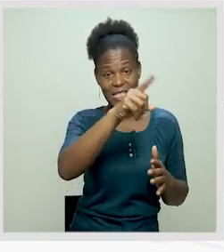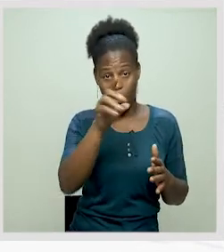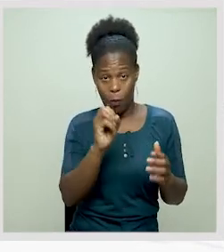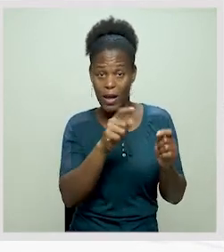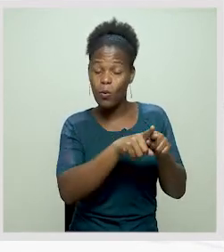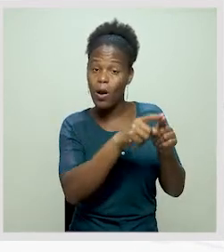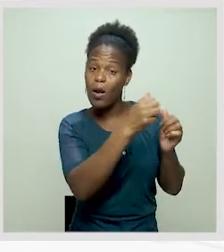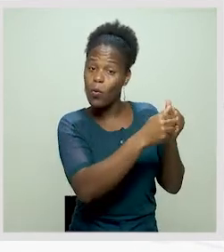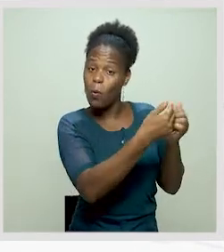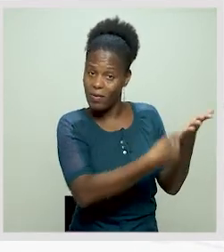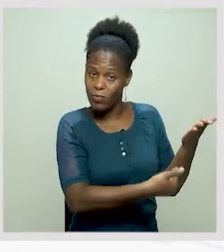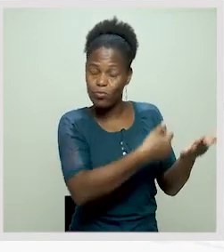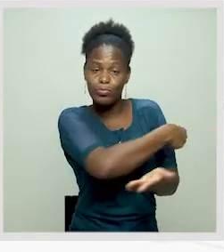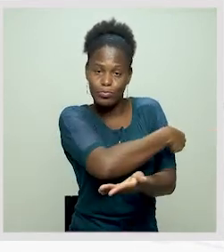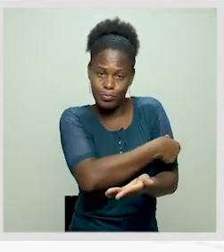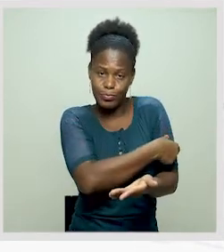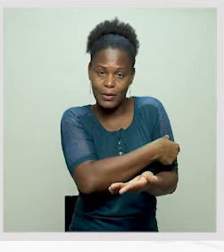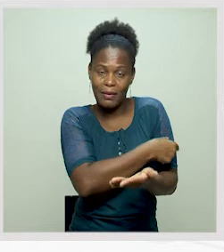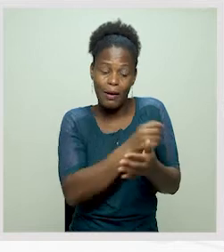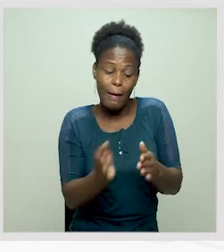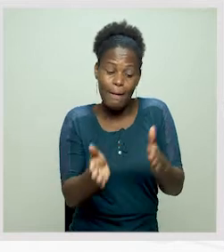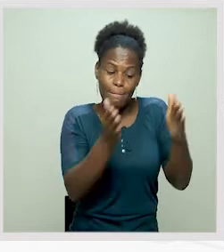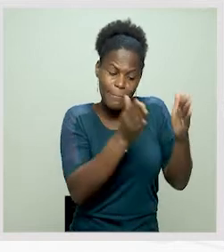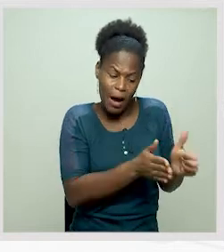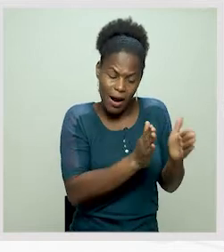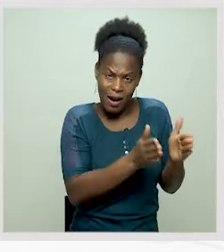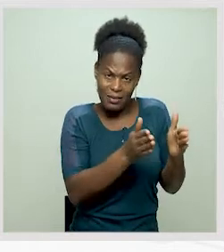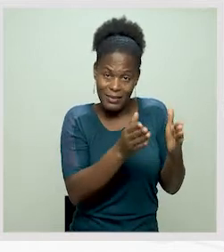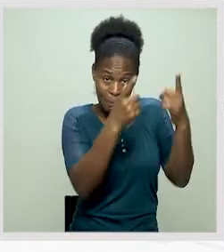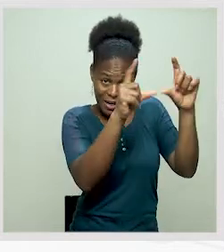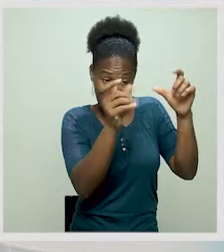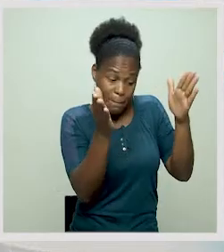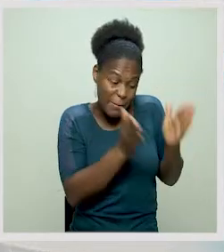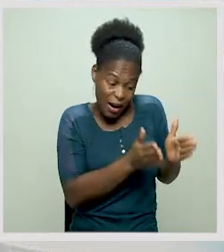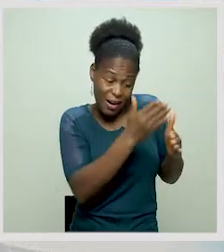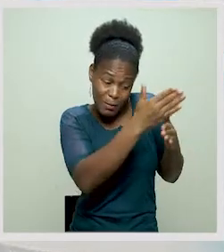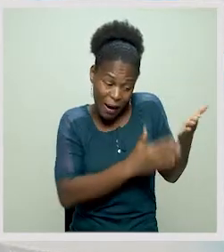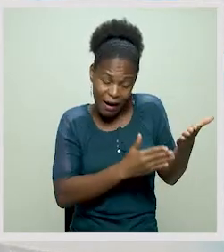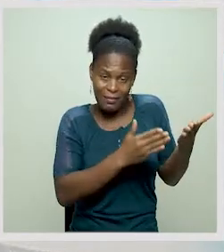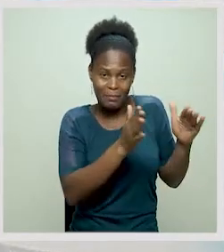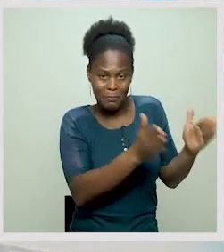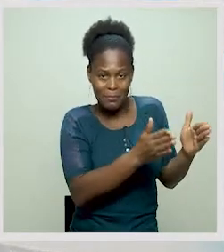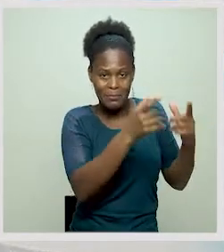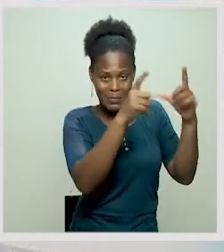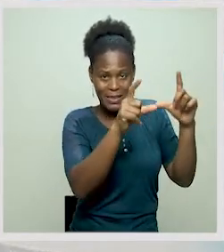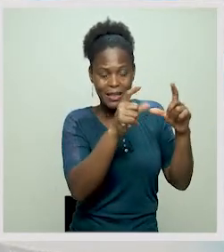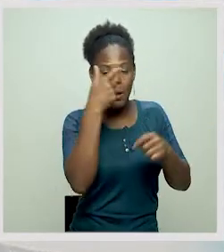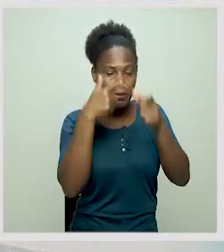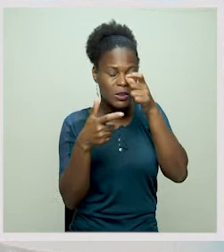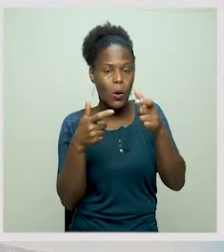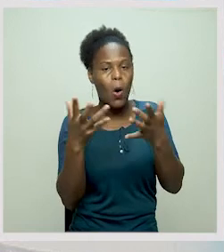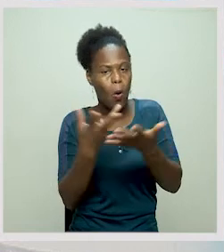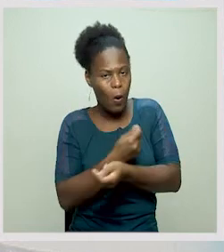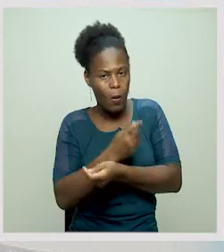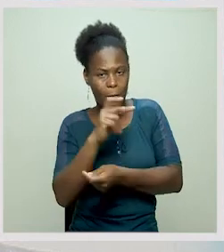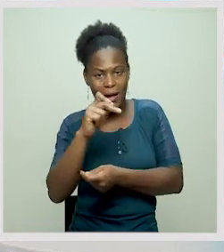um documento que representa a parcela de uma empresa. E a pessoa que adquirir uma